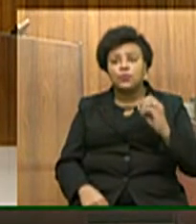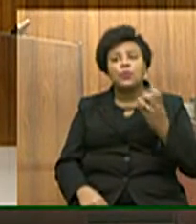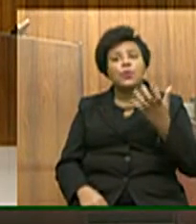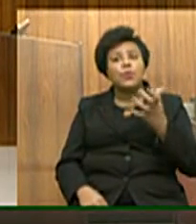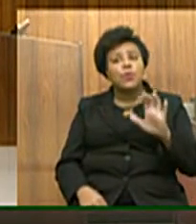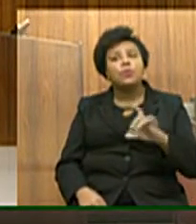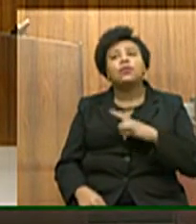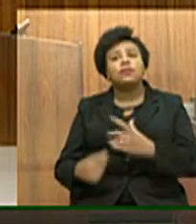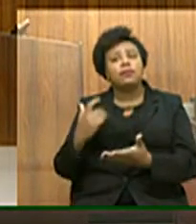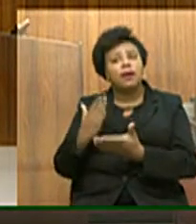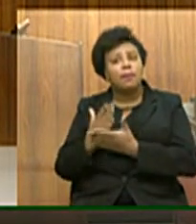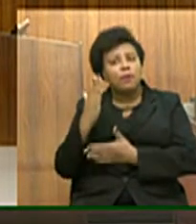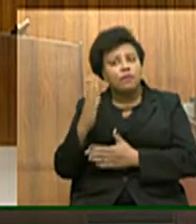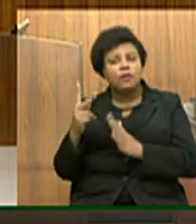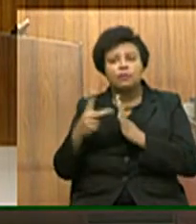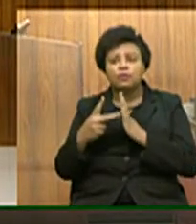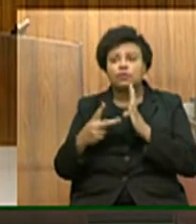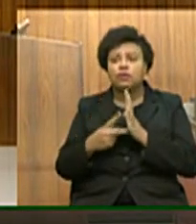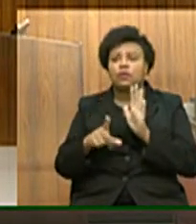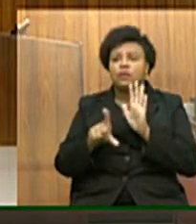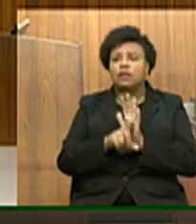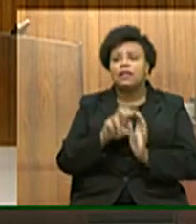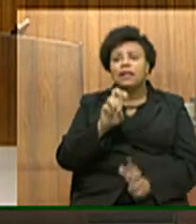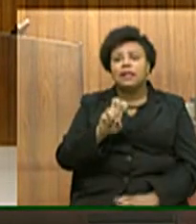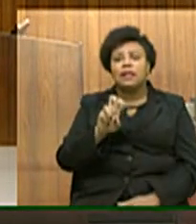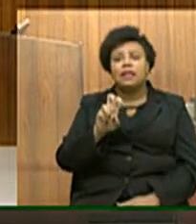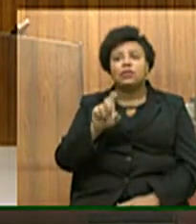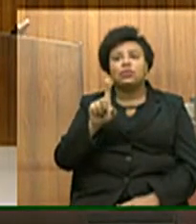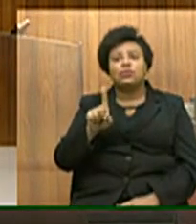voto contrário, está aprovado o projeto de lei